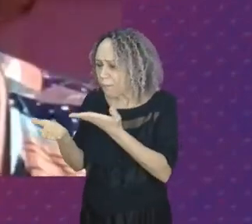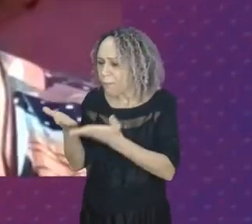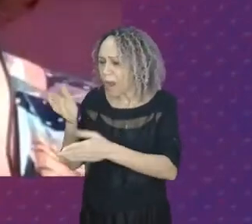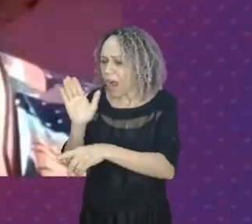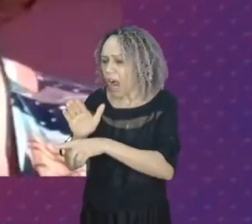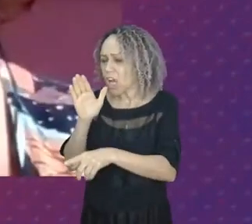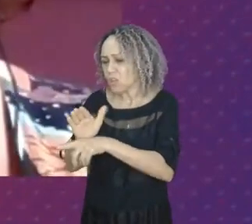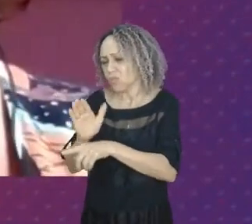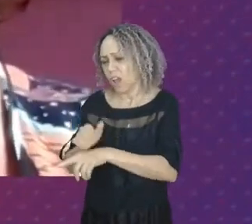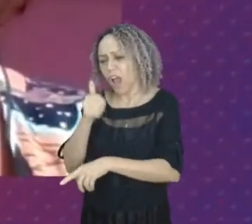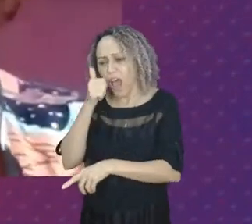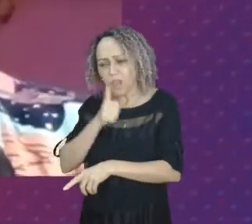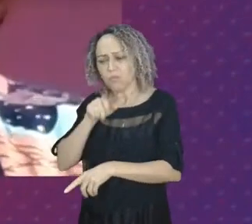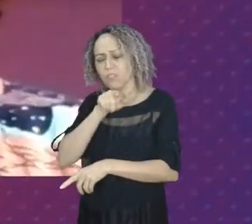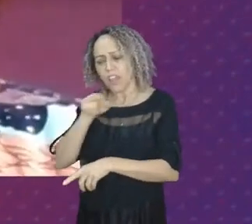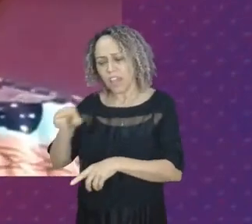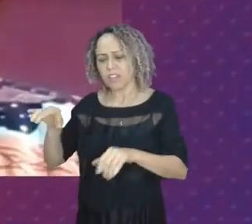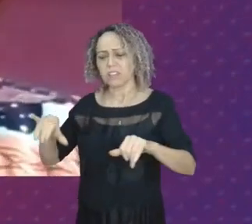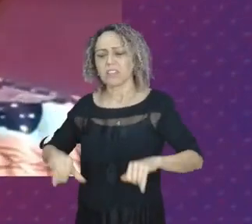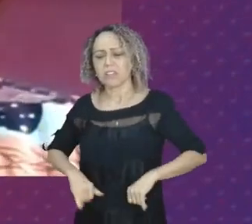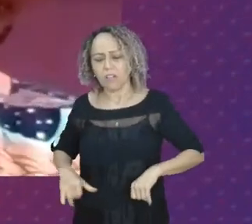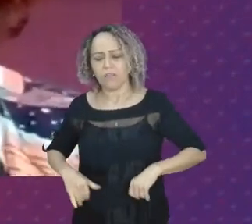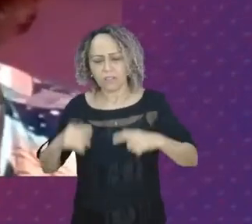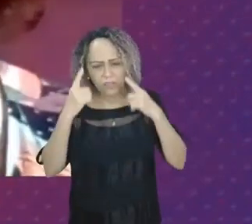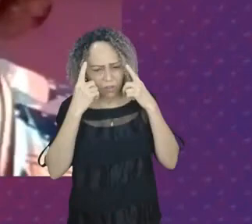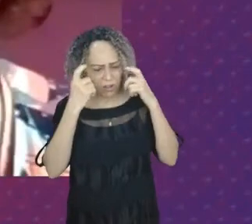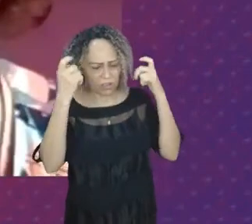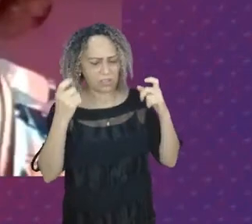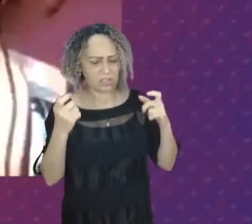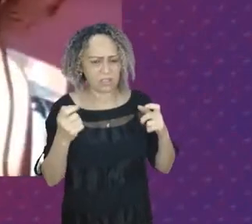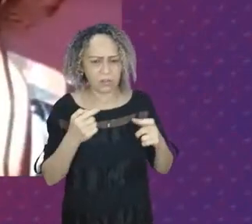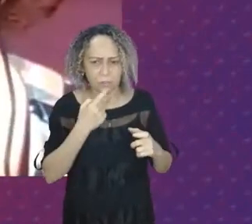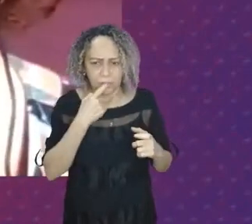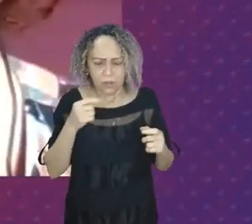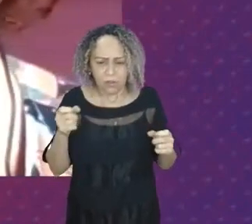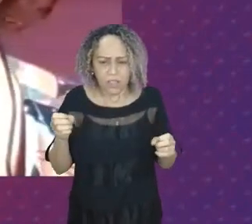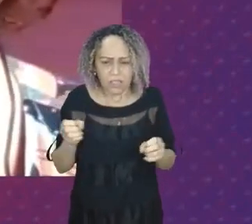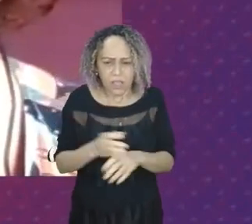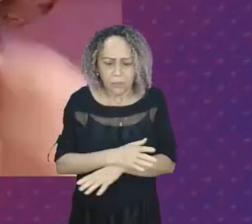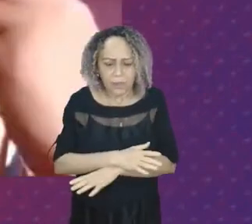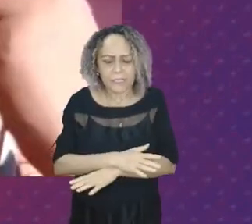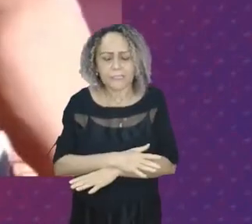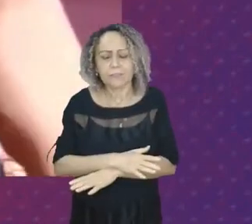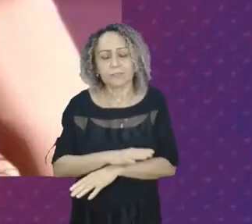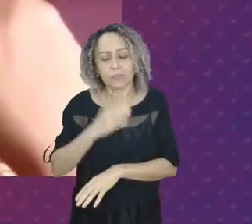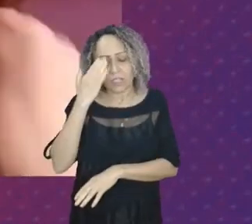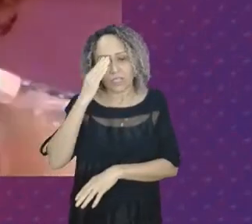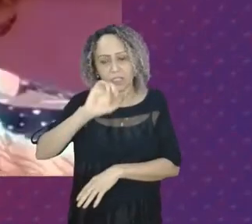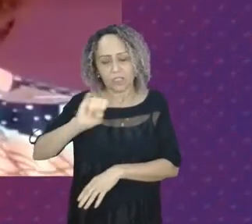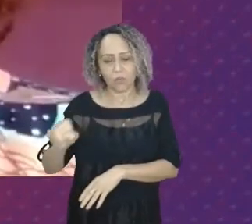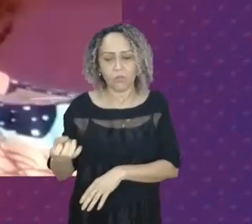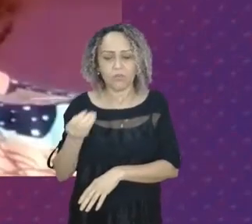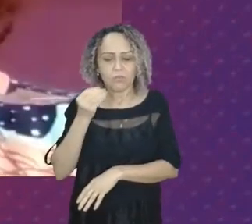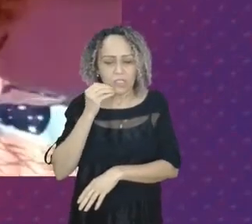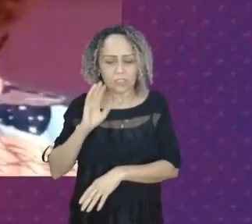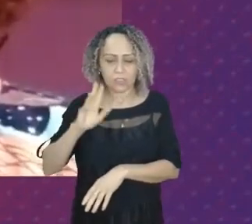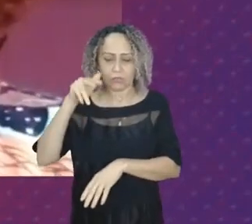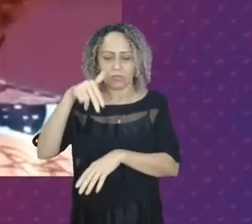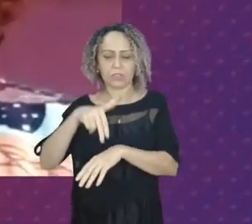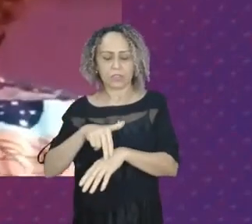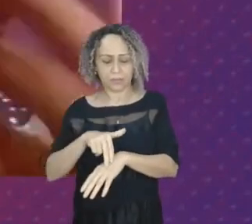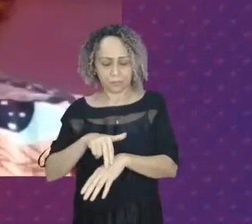para o fim, agradecendo a oportunidade de estar aqui falando para vocês, eu deixei os meus